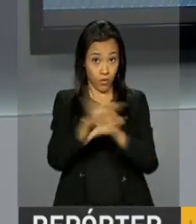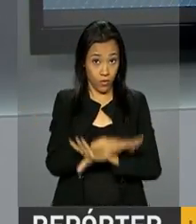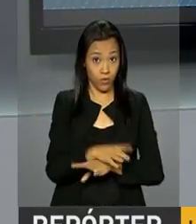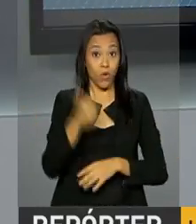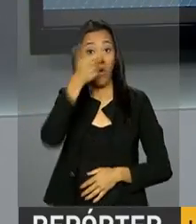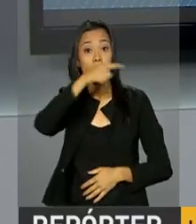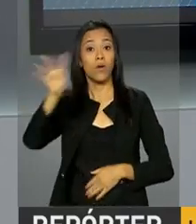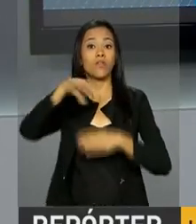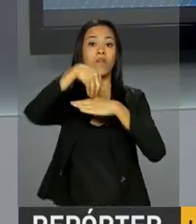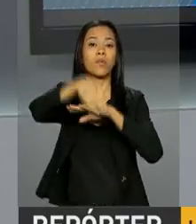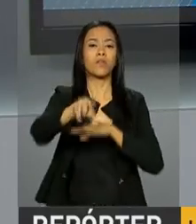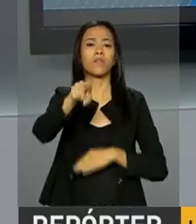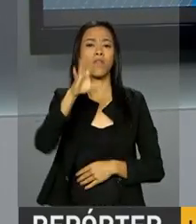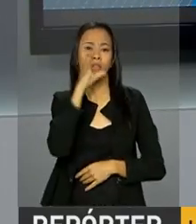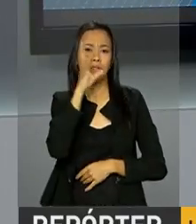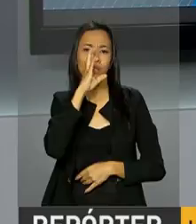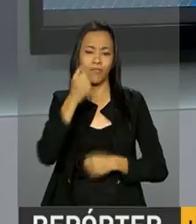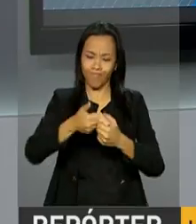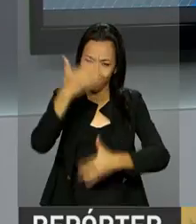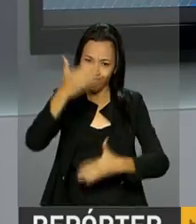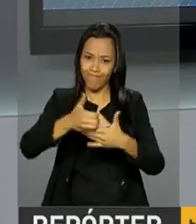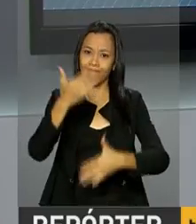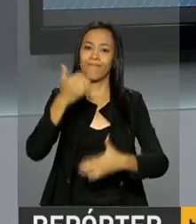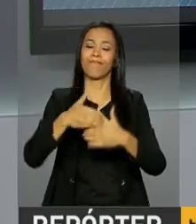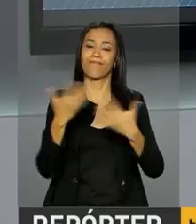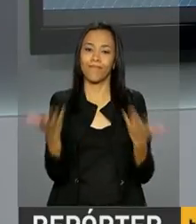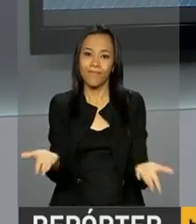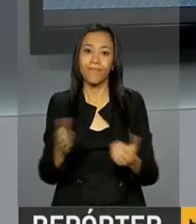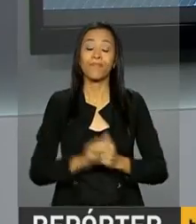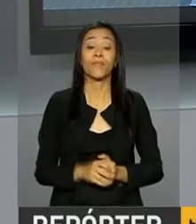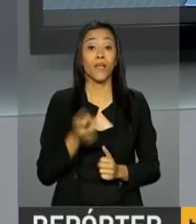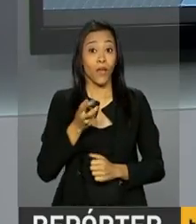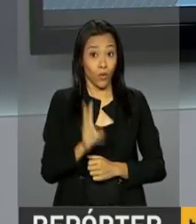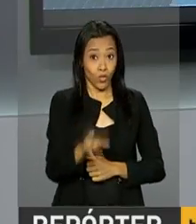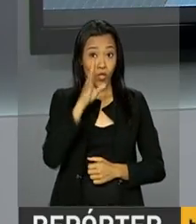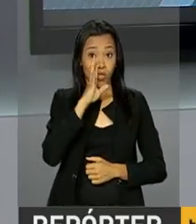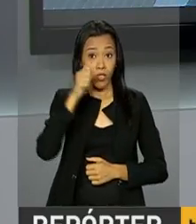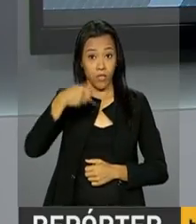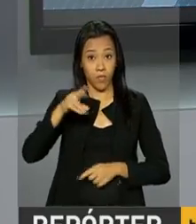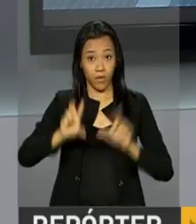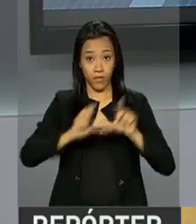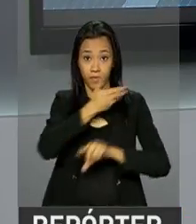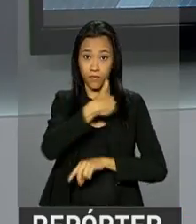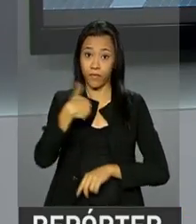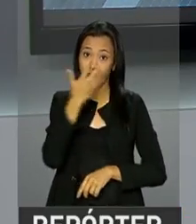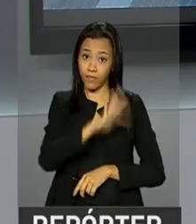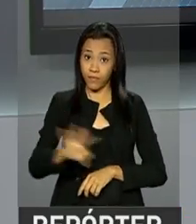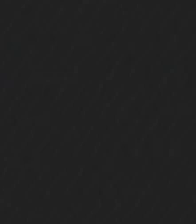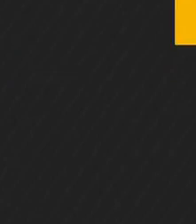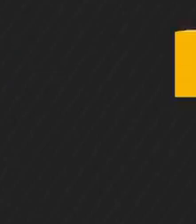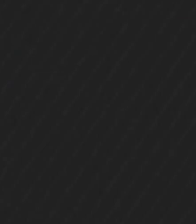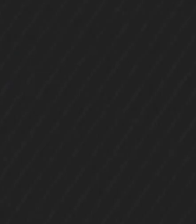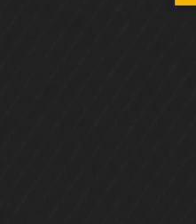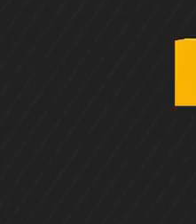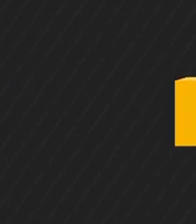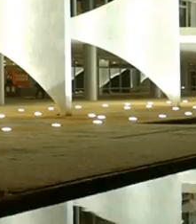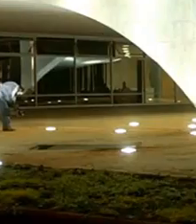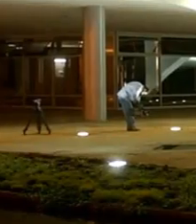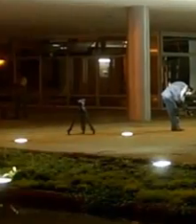aqui outras notícias você acompanha também nas nossas redes sociais continuem br a tv do governo federal